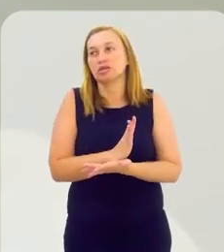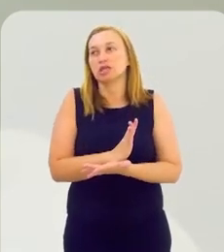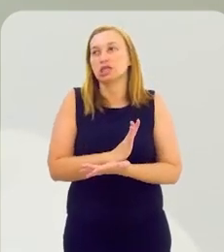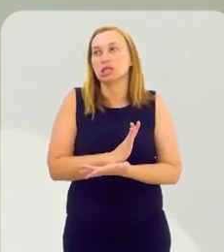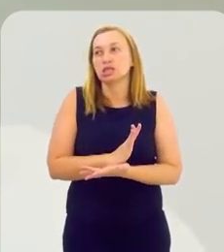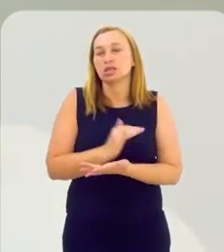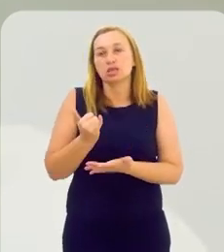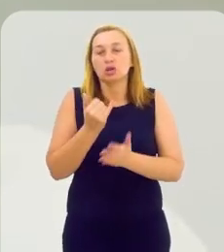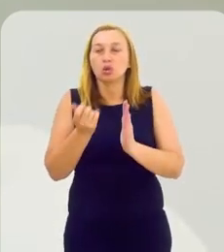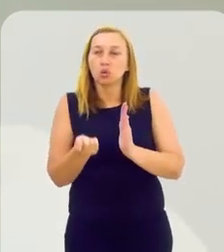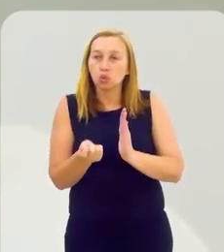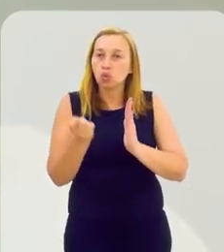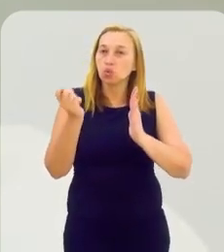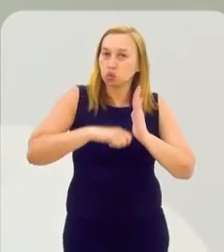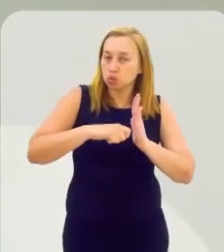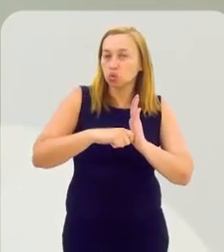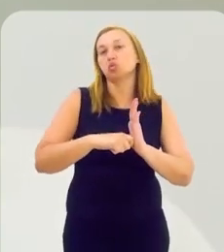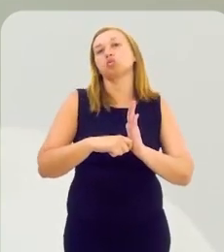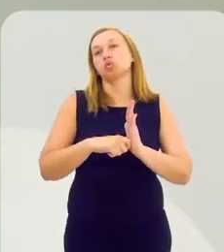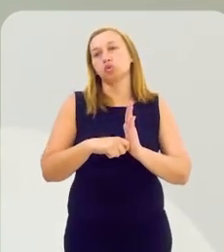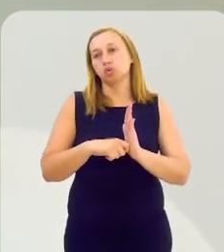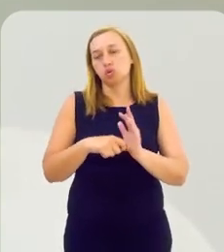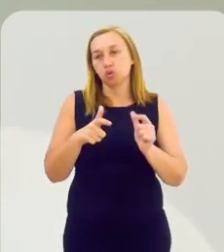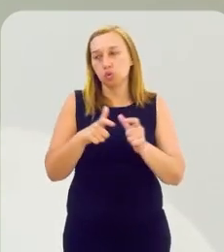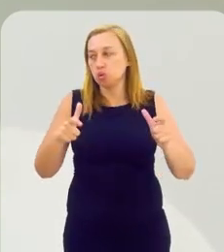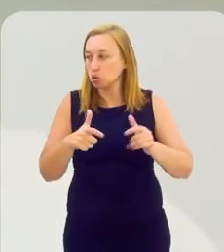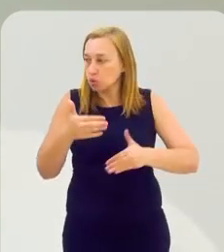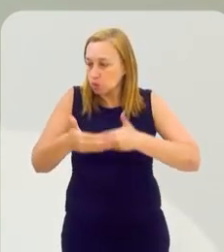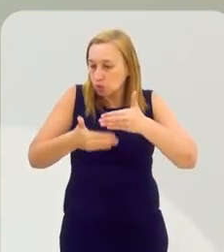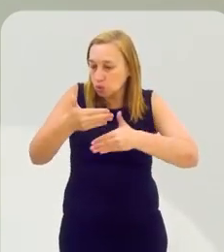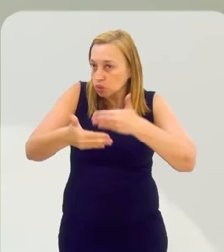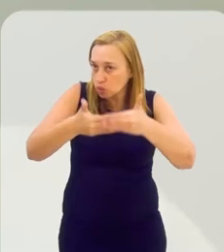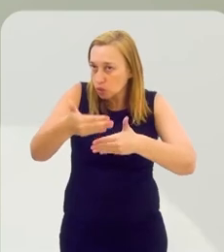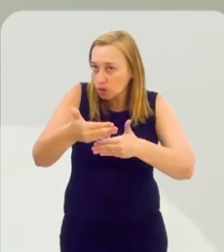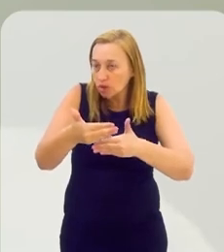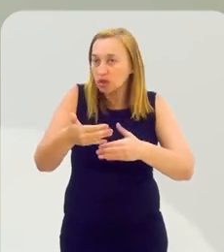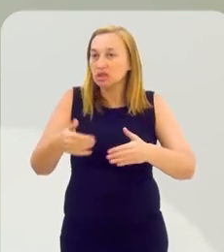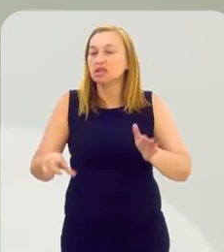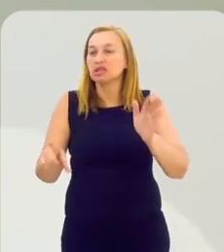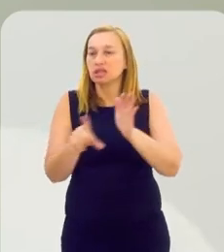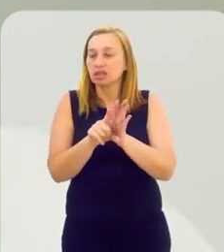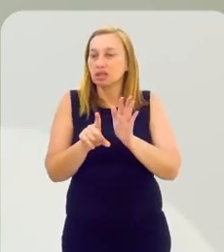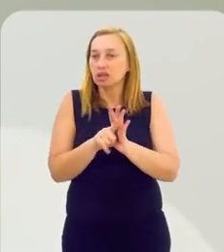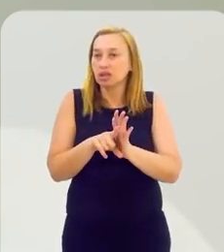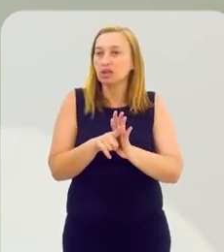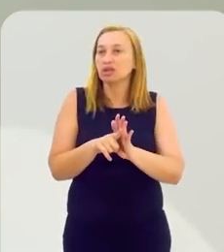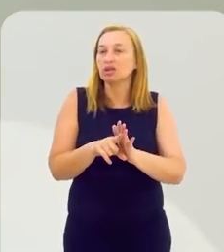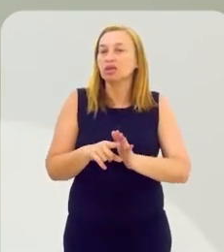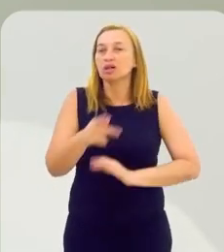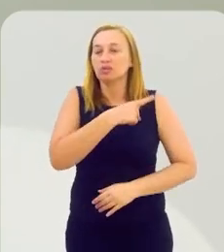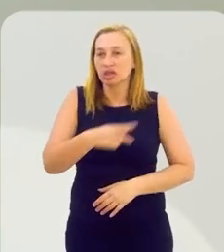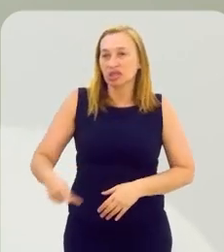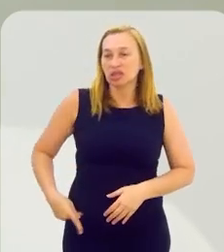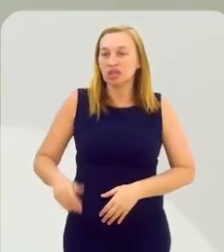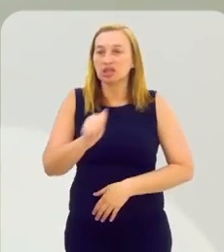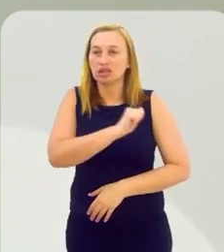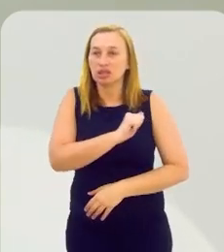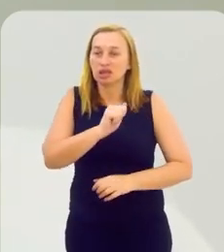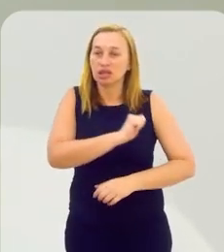Eu acho que a questão tributária talvez seja uma das maiores. A gente avançou muito na atual legislatura por iniciativa do presidente